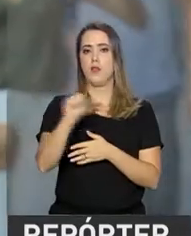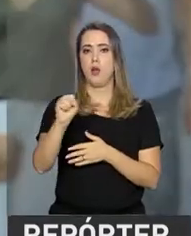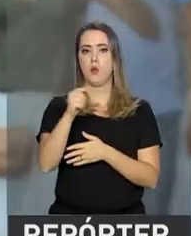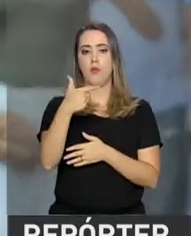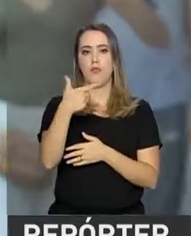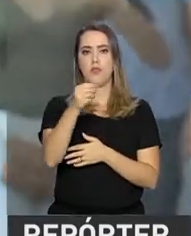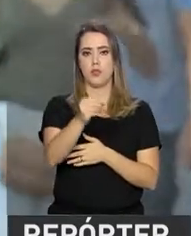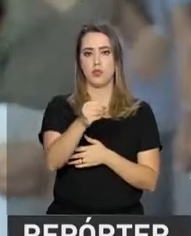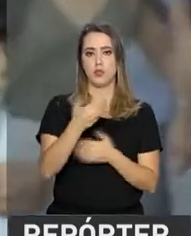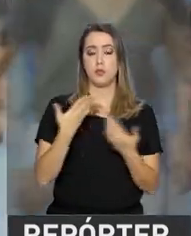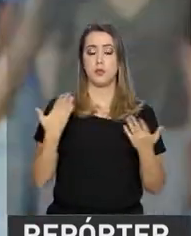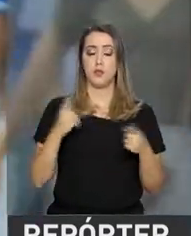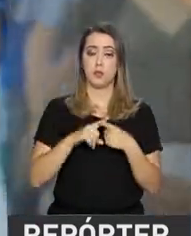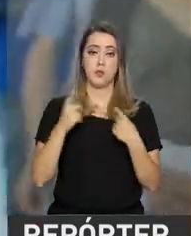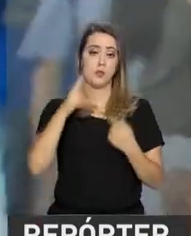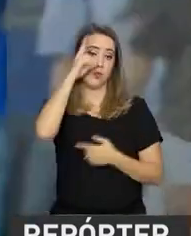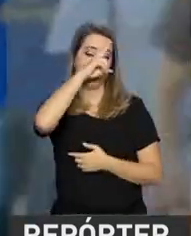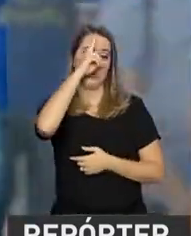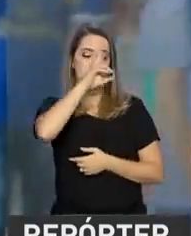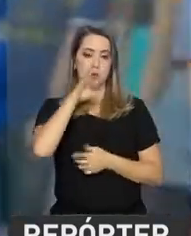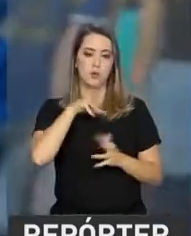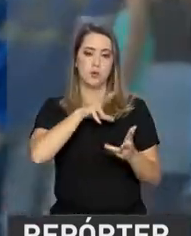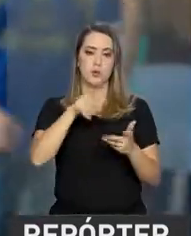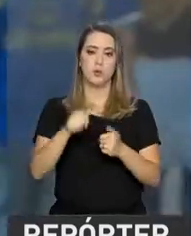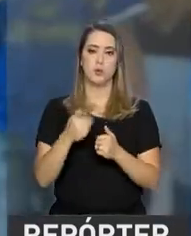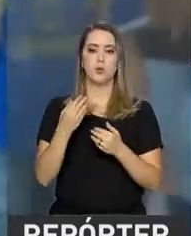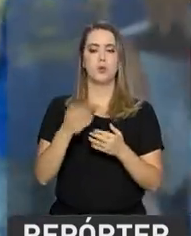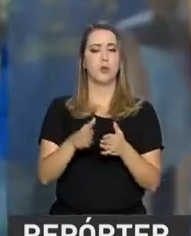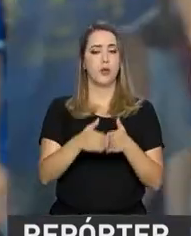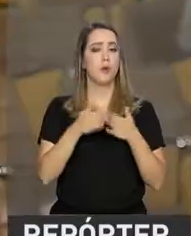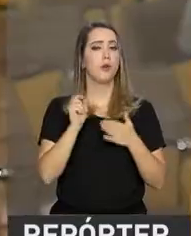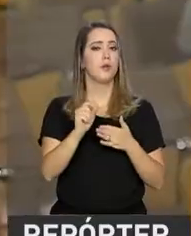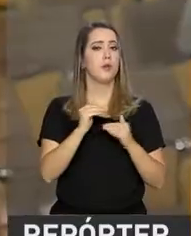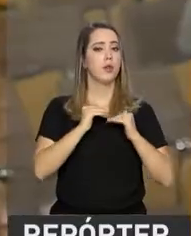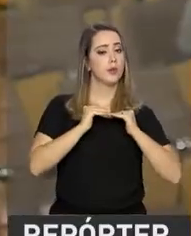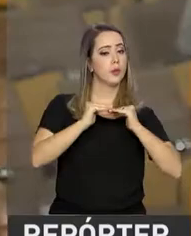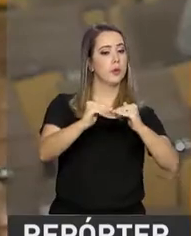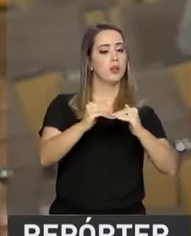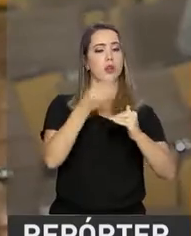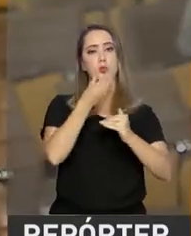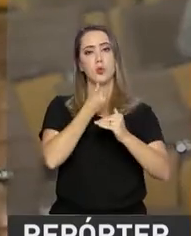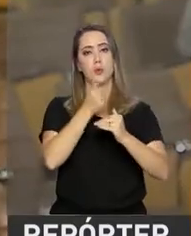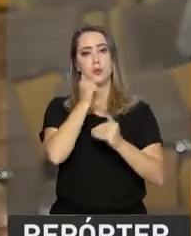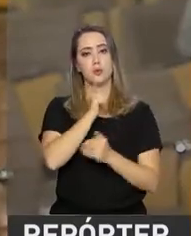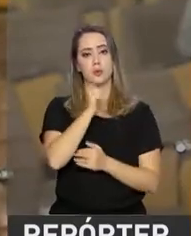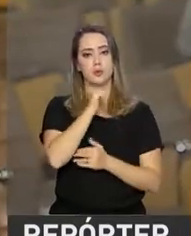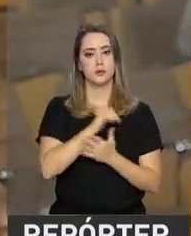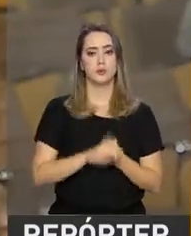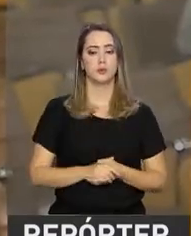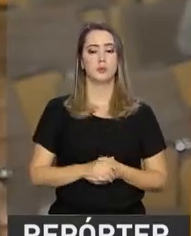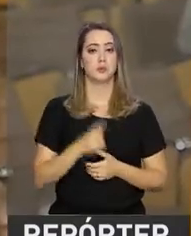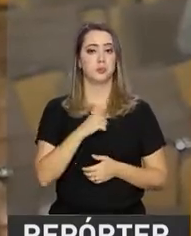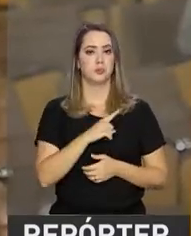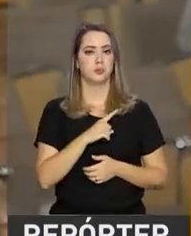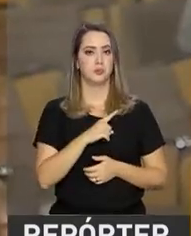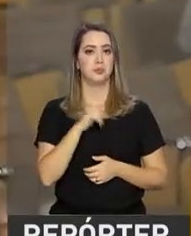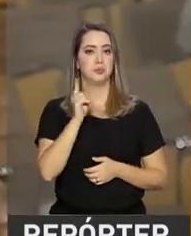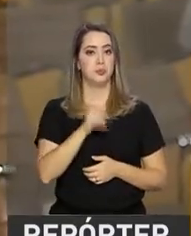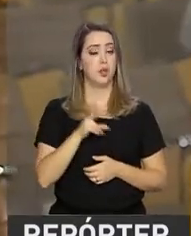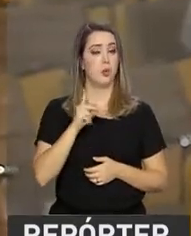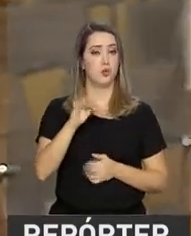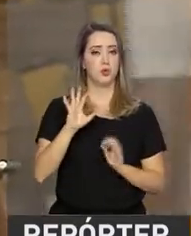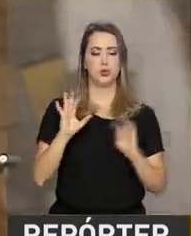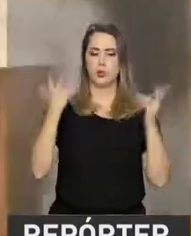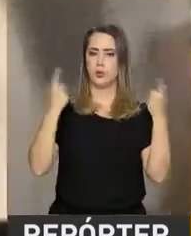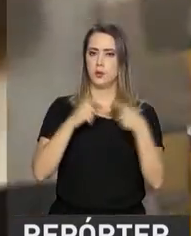é lembrada em todo mundo como um pedido de igualdade de gênero é um dia de comemorar mas é um dia também que nós temos que